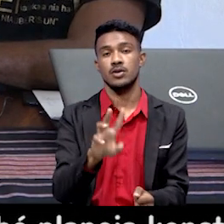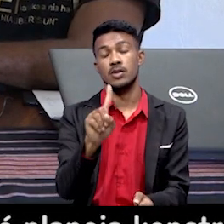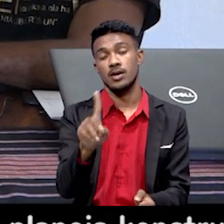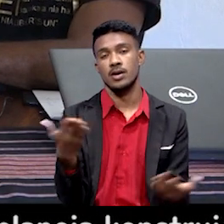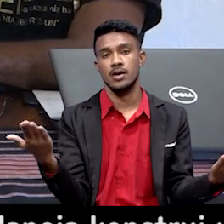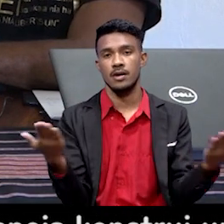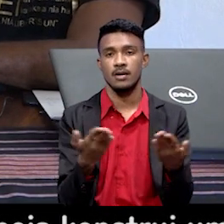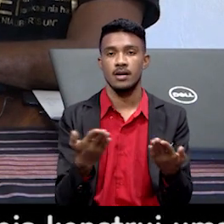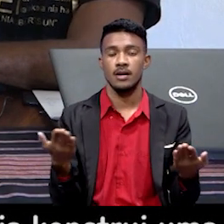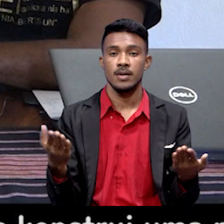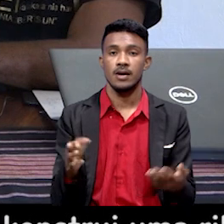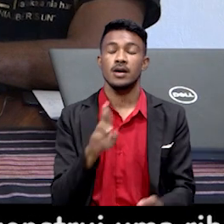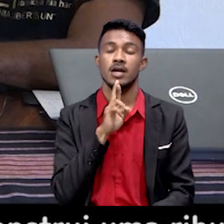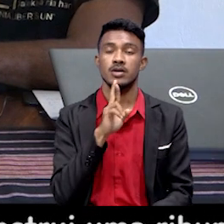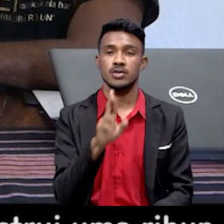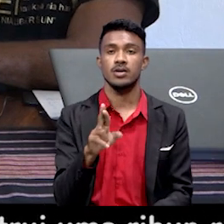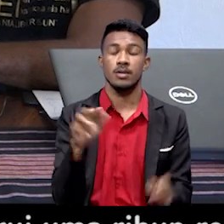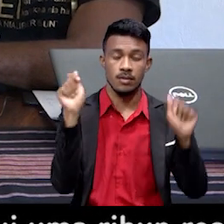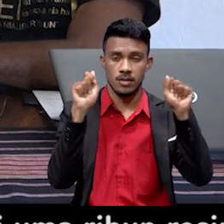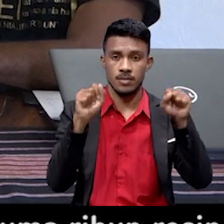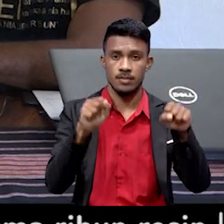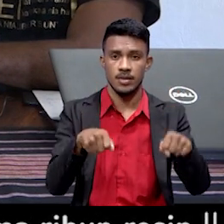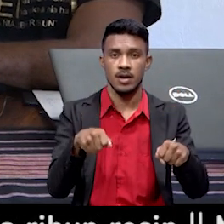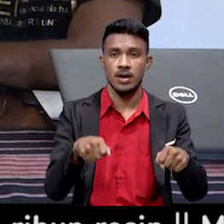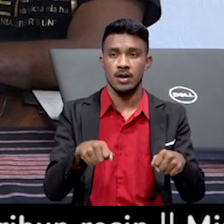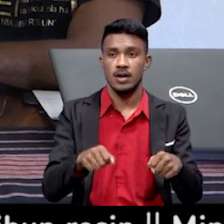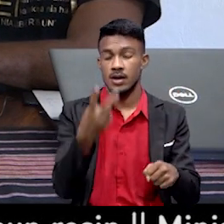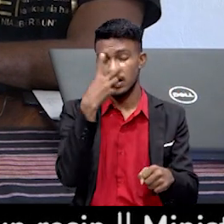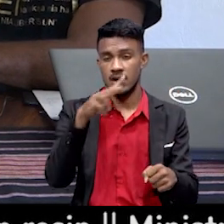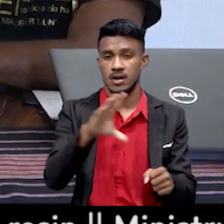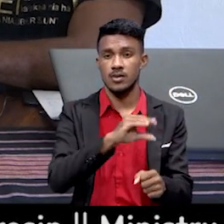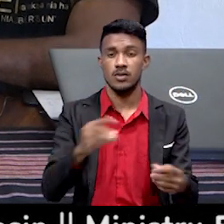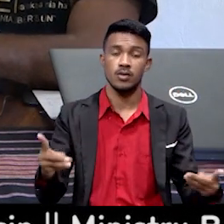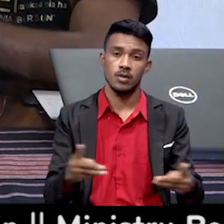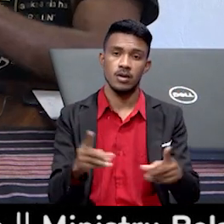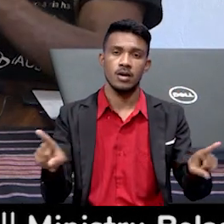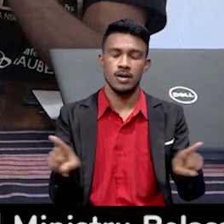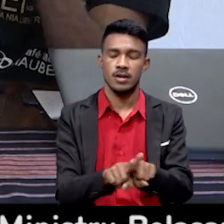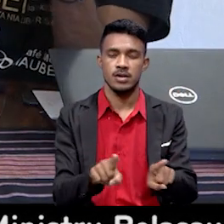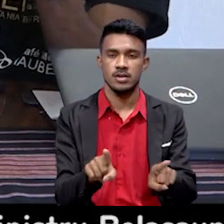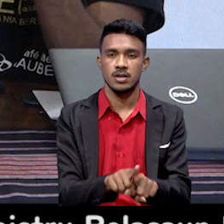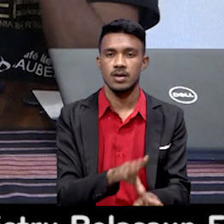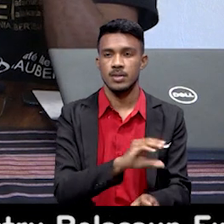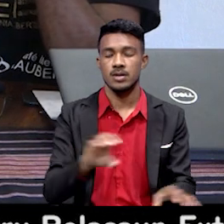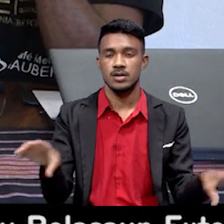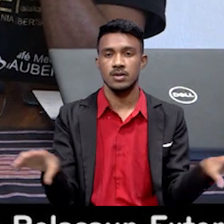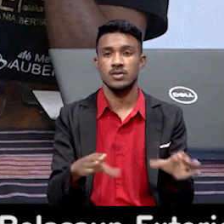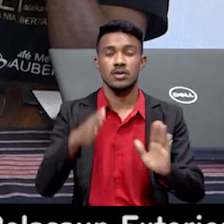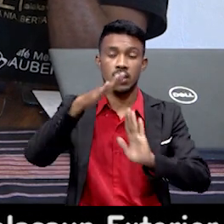be resolusa ne bele bele bele bazia ba ida ne atu lei pensan vitalisa ne ne